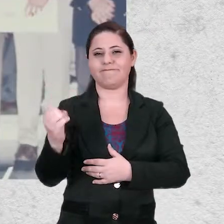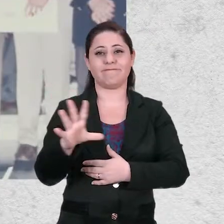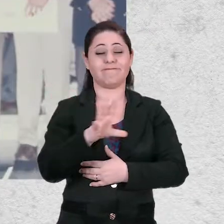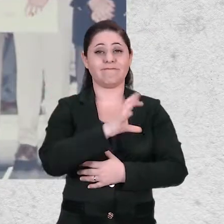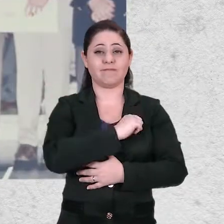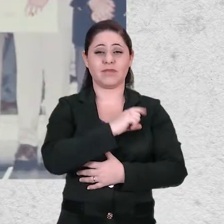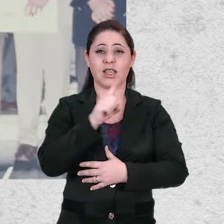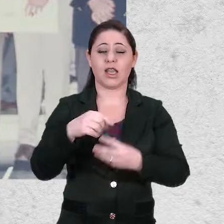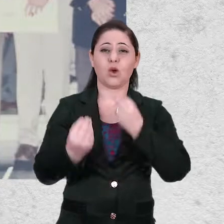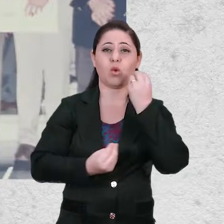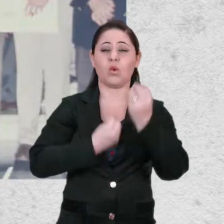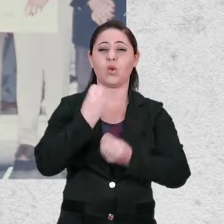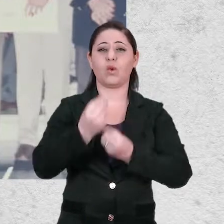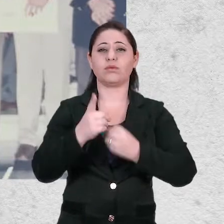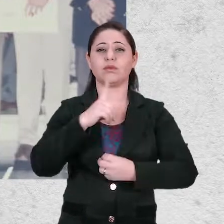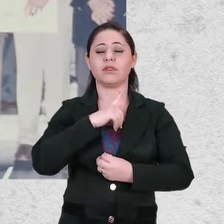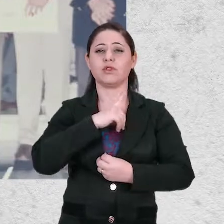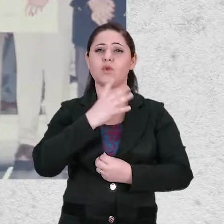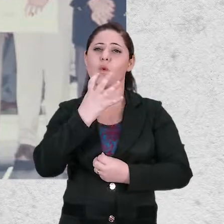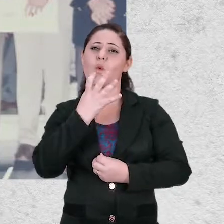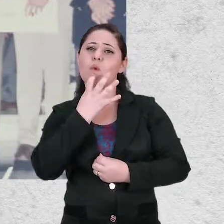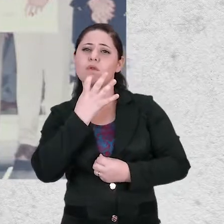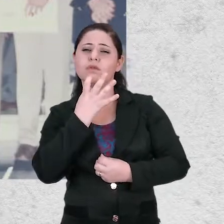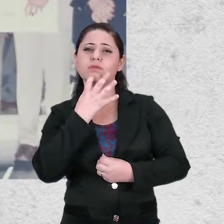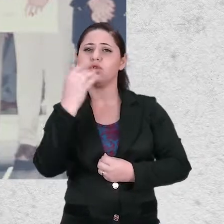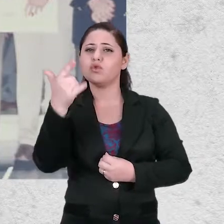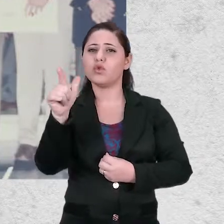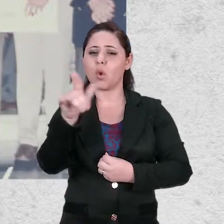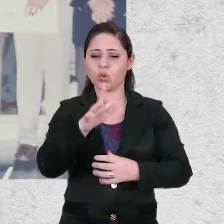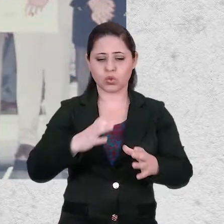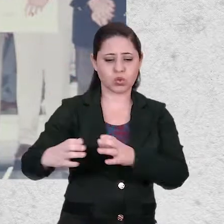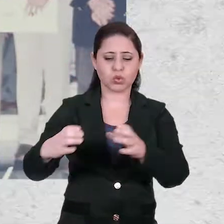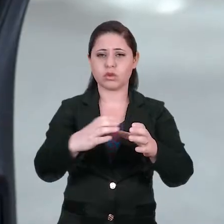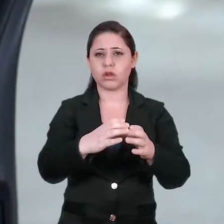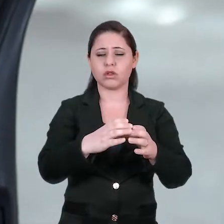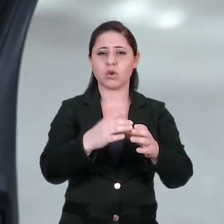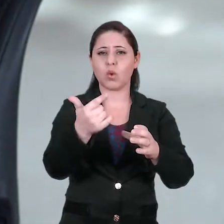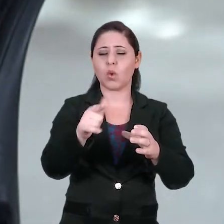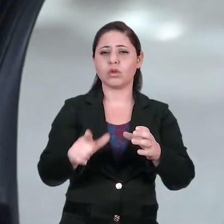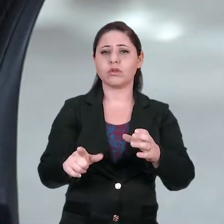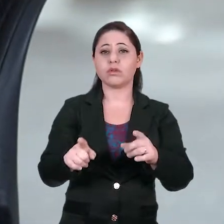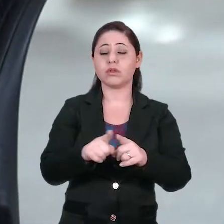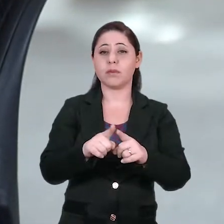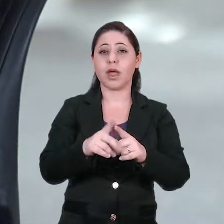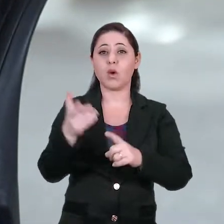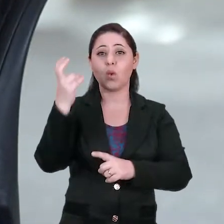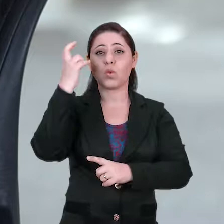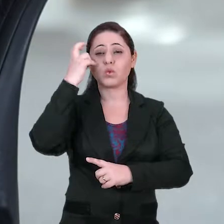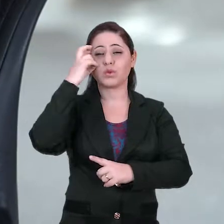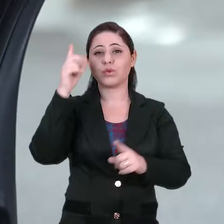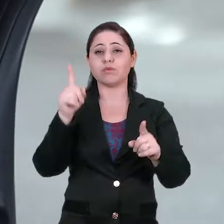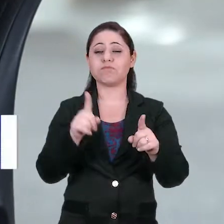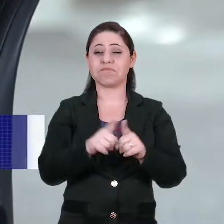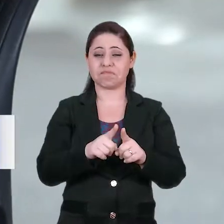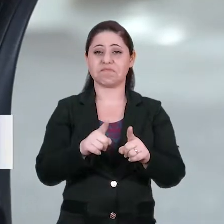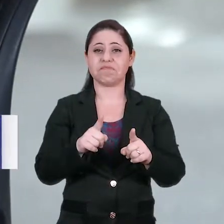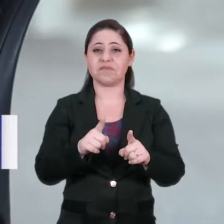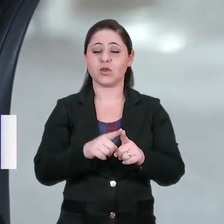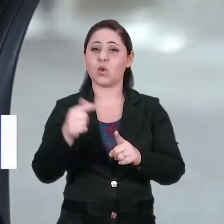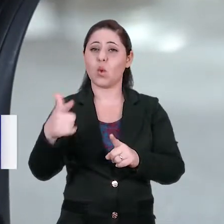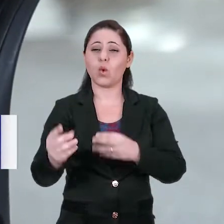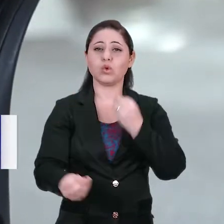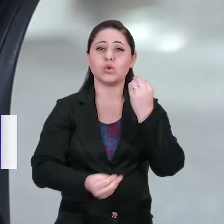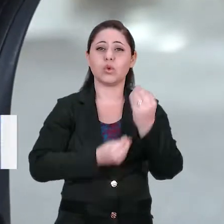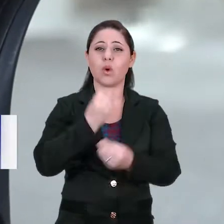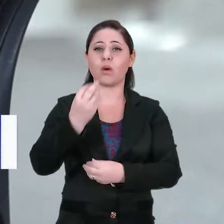gostei, né? E é uma forma que você tem de conhecer outros locais, outros lugares, mas outra cultura